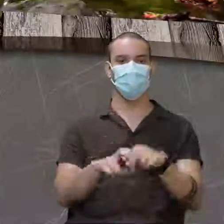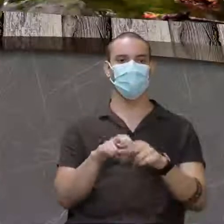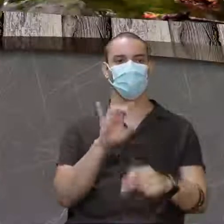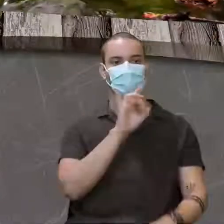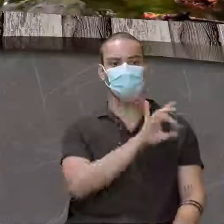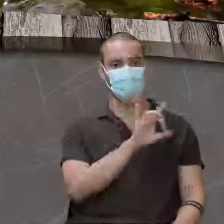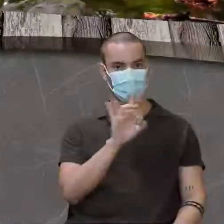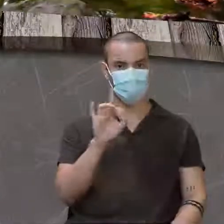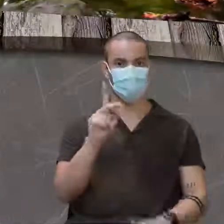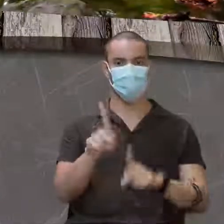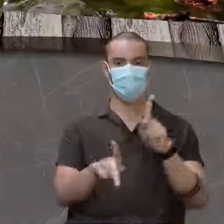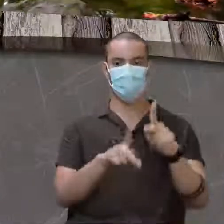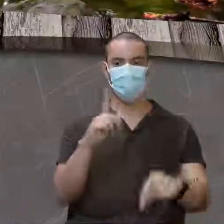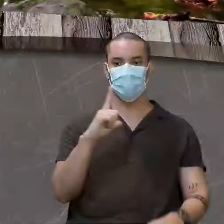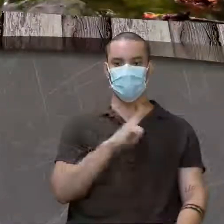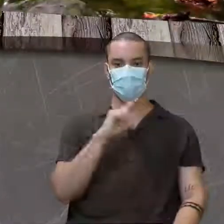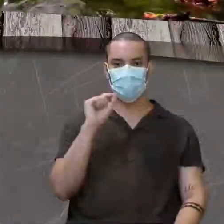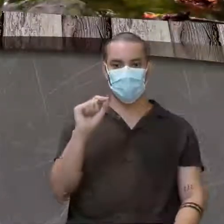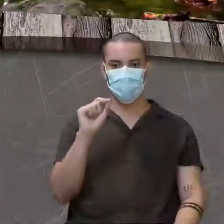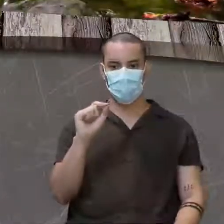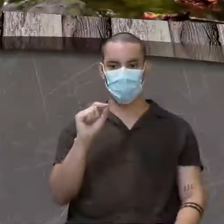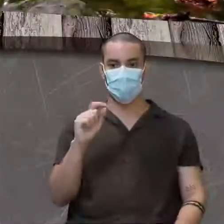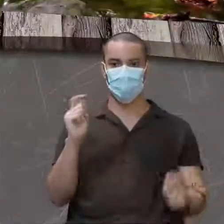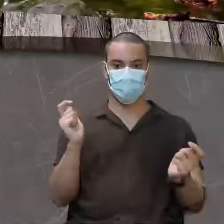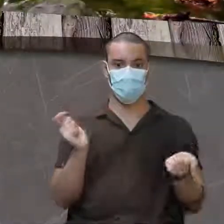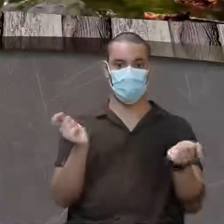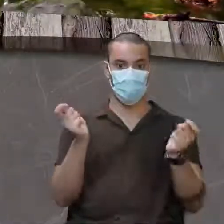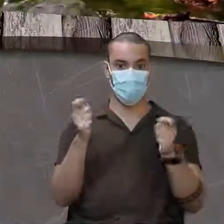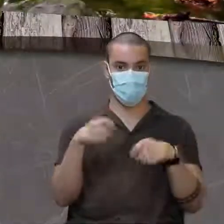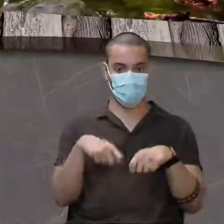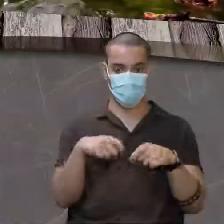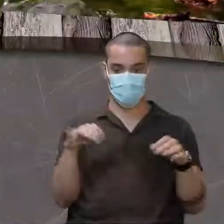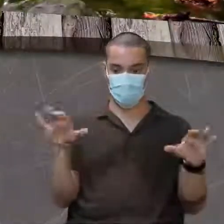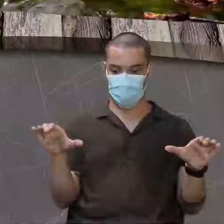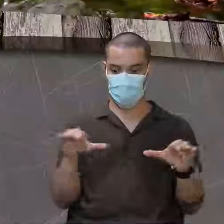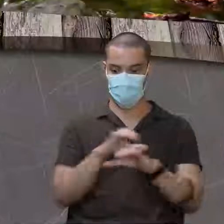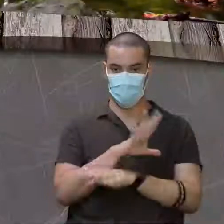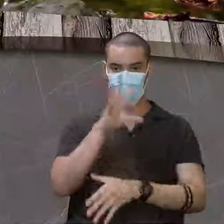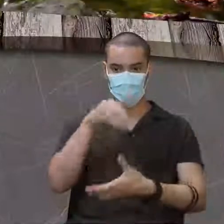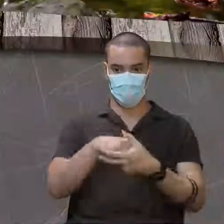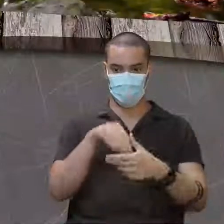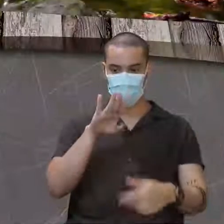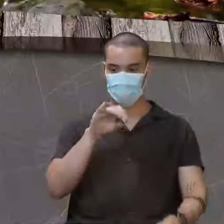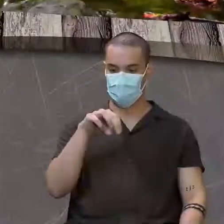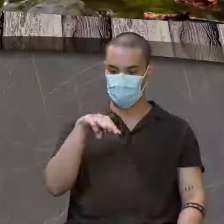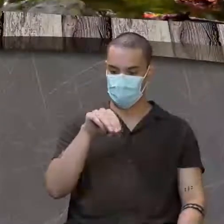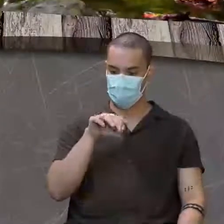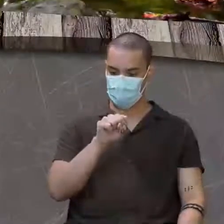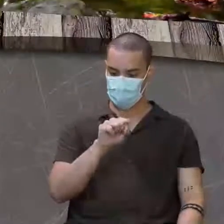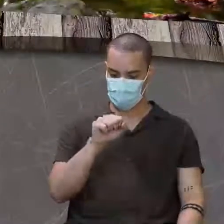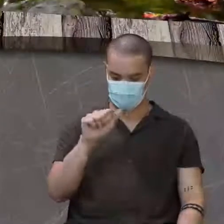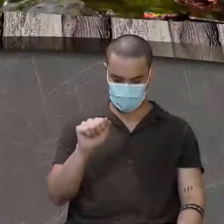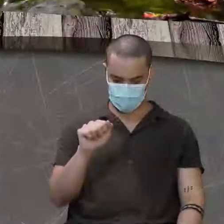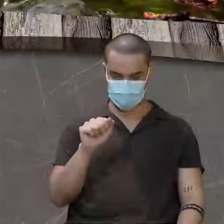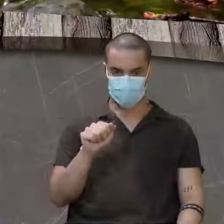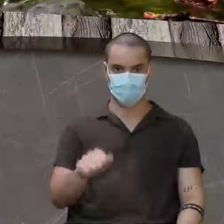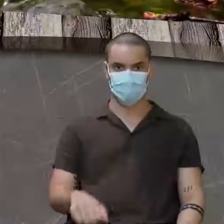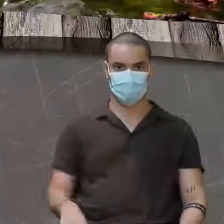dessas populações vão ter carregar, né, vão compor a biomassa daquele ambiente.